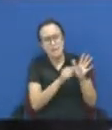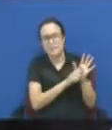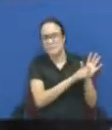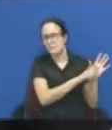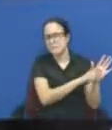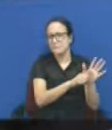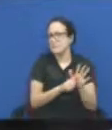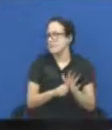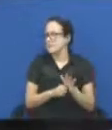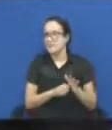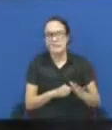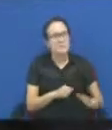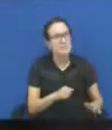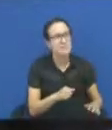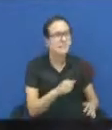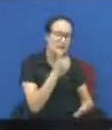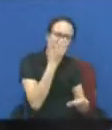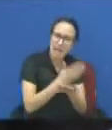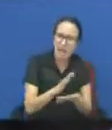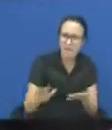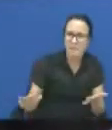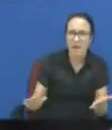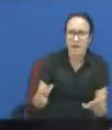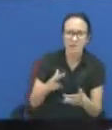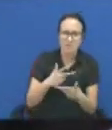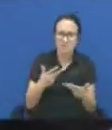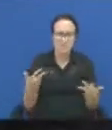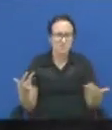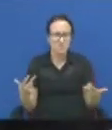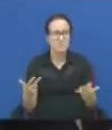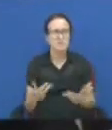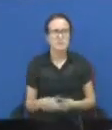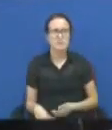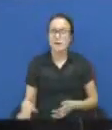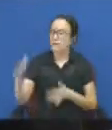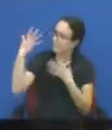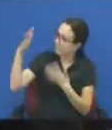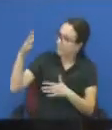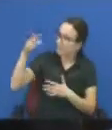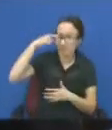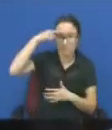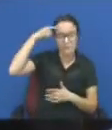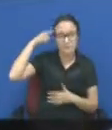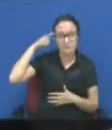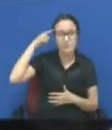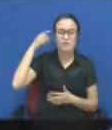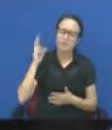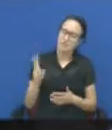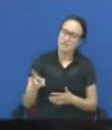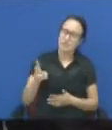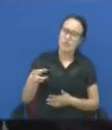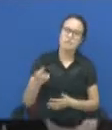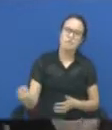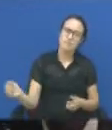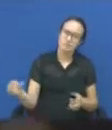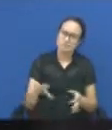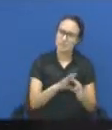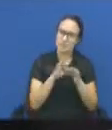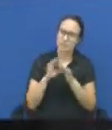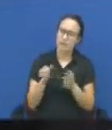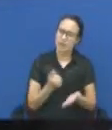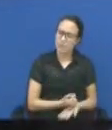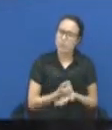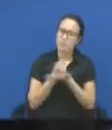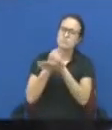as famílias, a bebidas e assim por diante. Meus parabéns, líder, continue assim, pode contar com todos esses